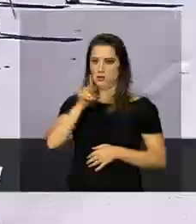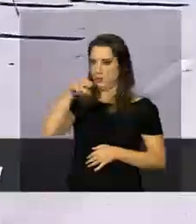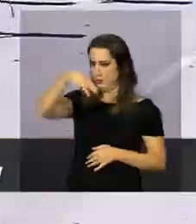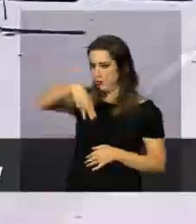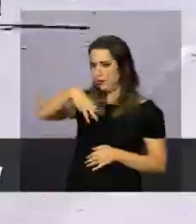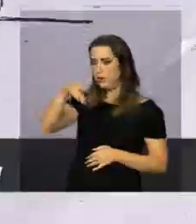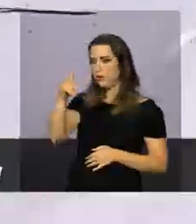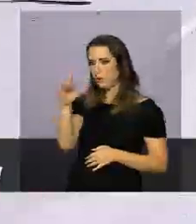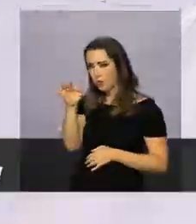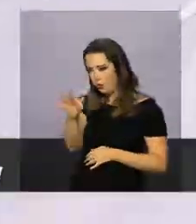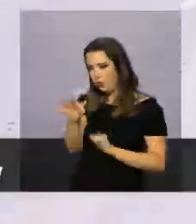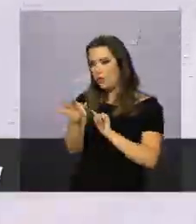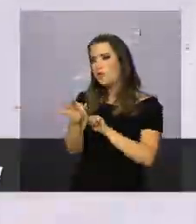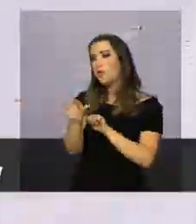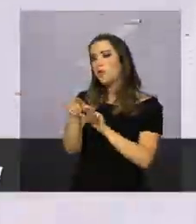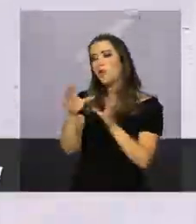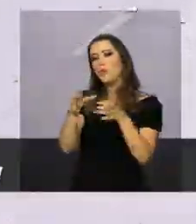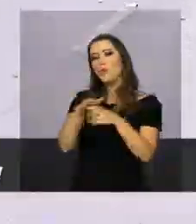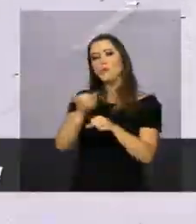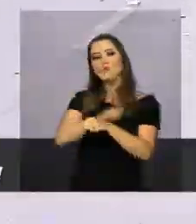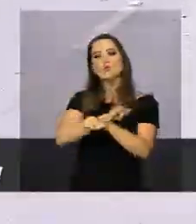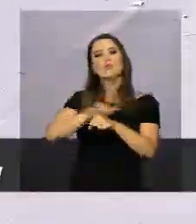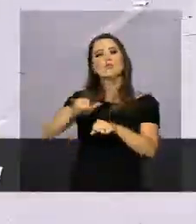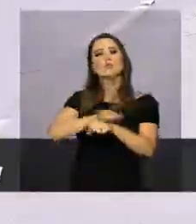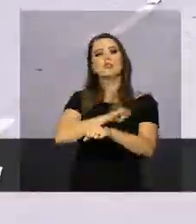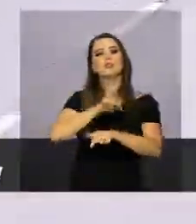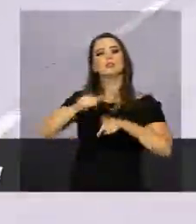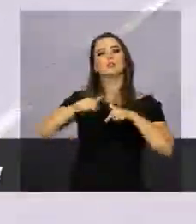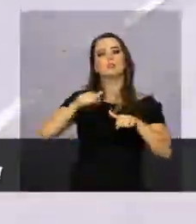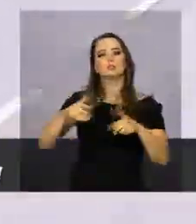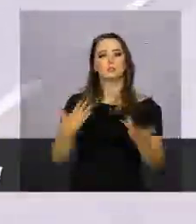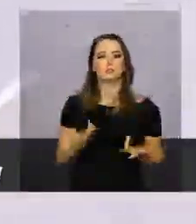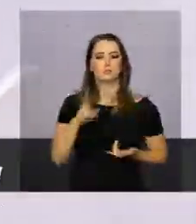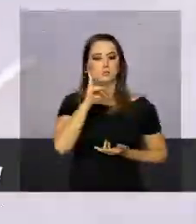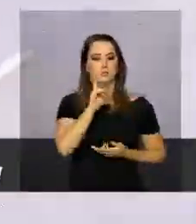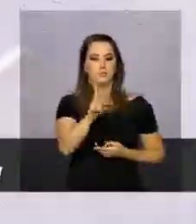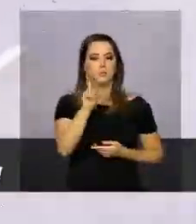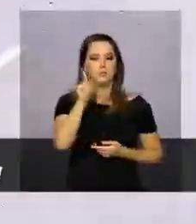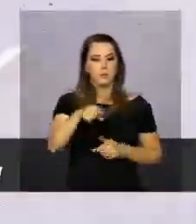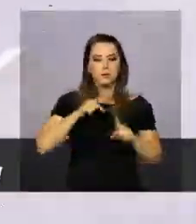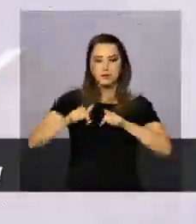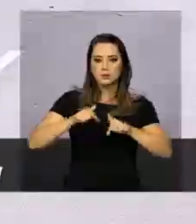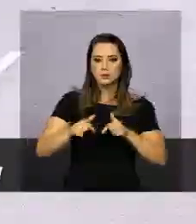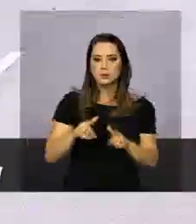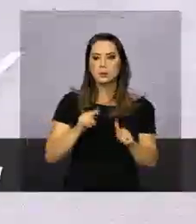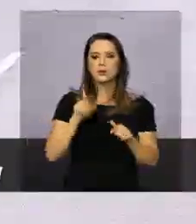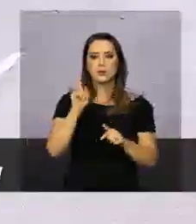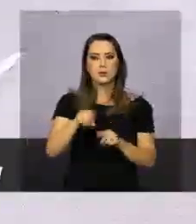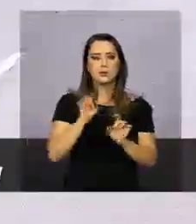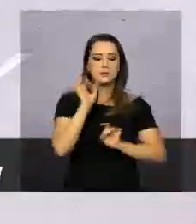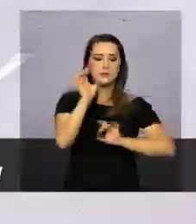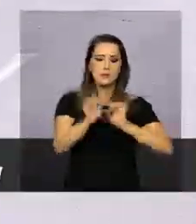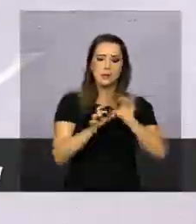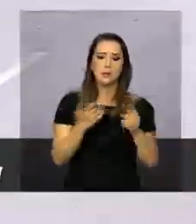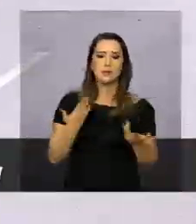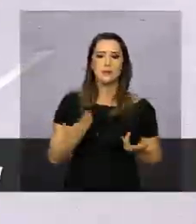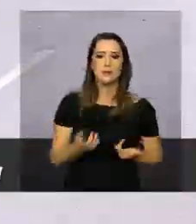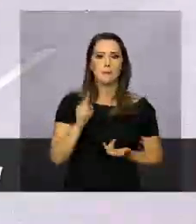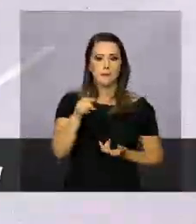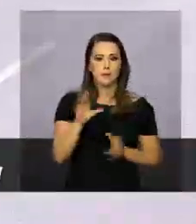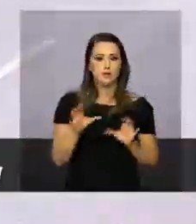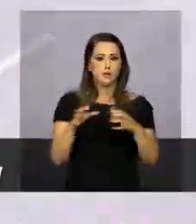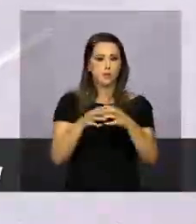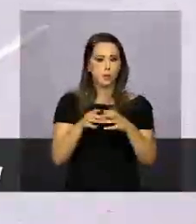DF é o Grupo Tático Operacional. É aquele que trabalha nas ações especiais, né?